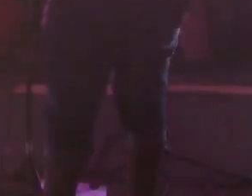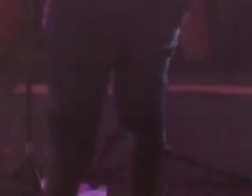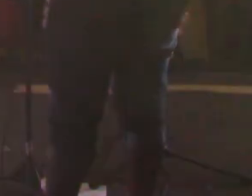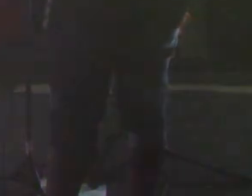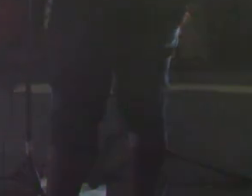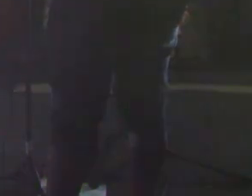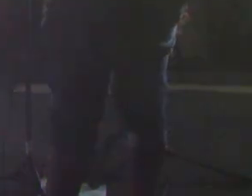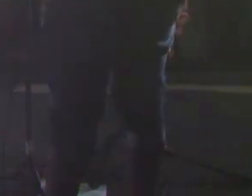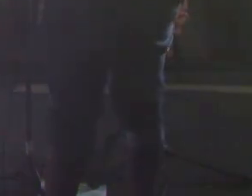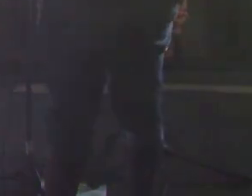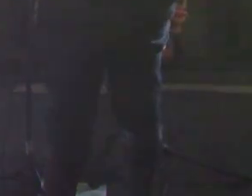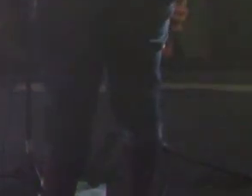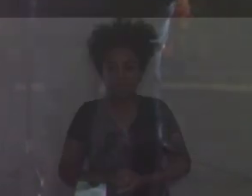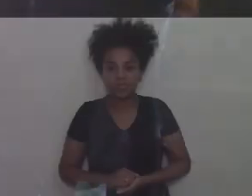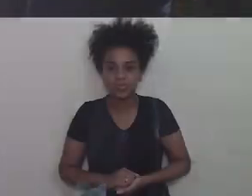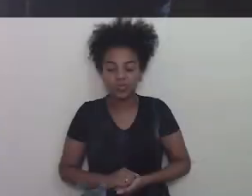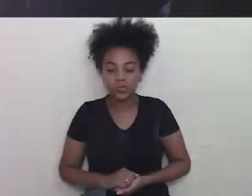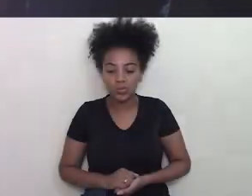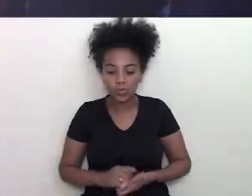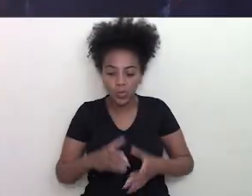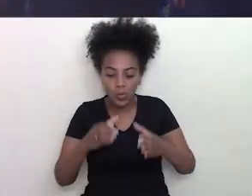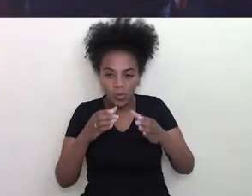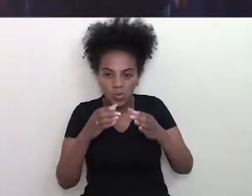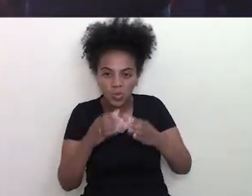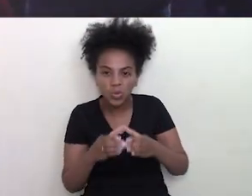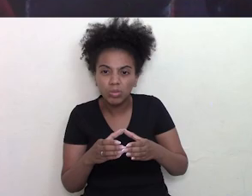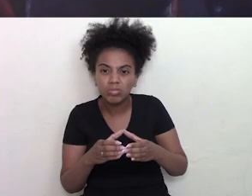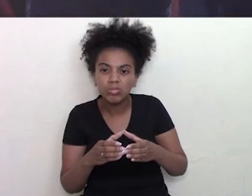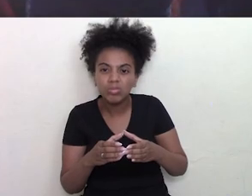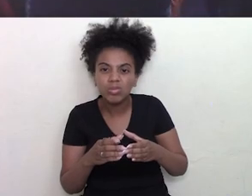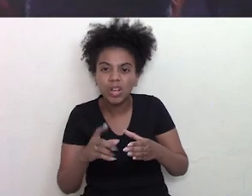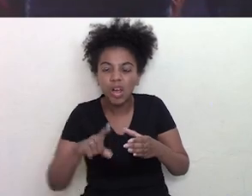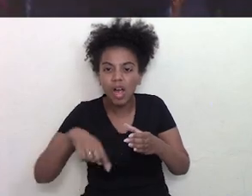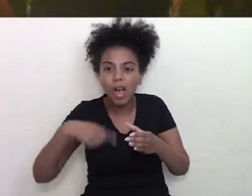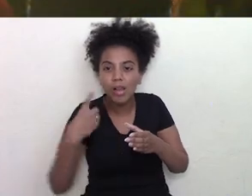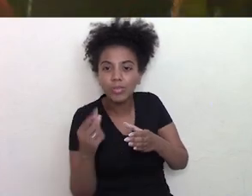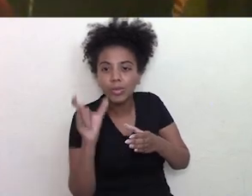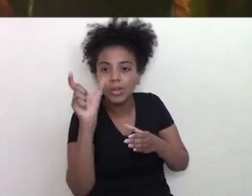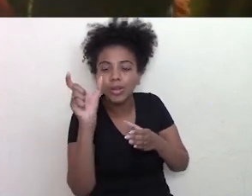É que não sobrou espaço para outro